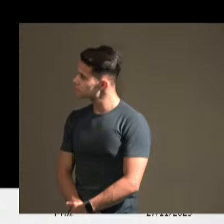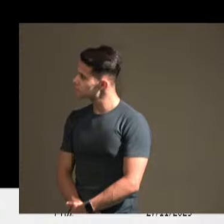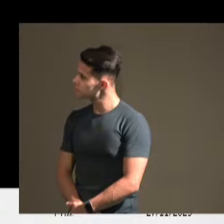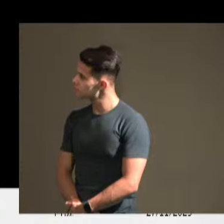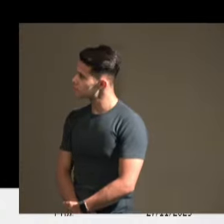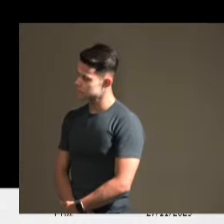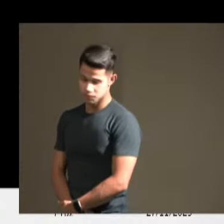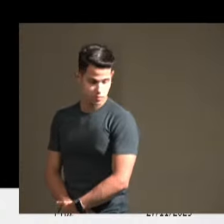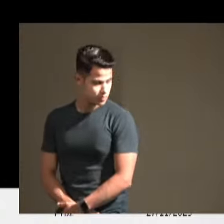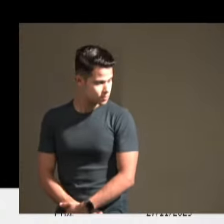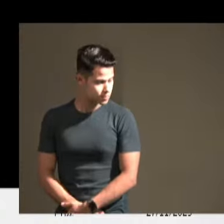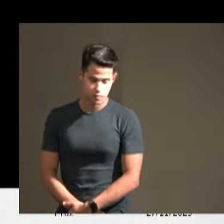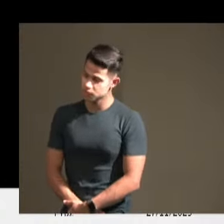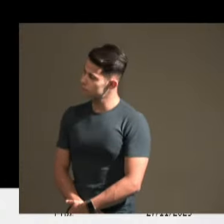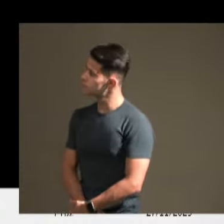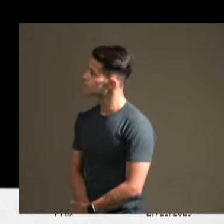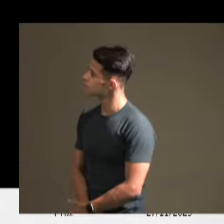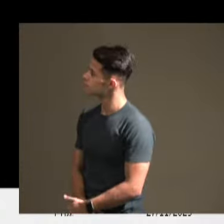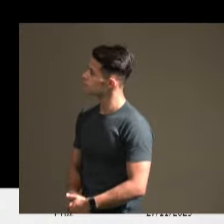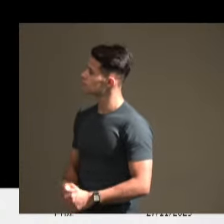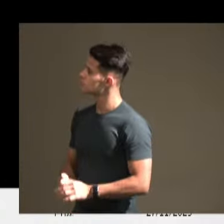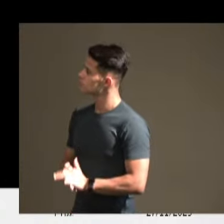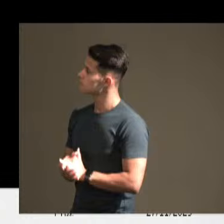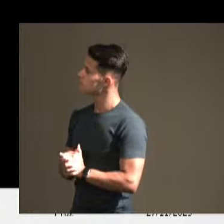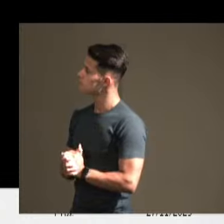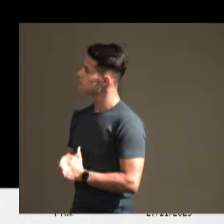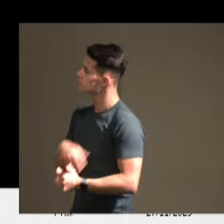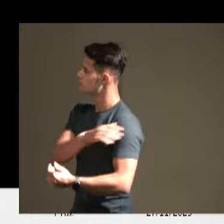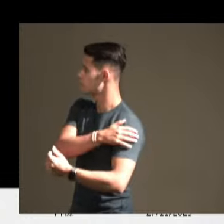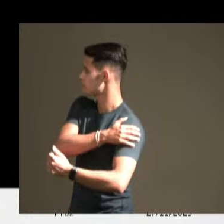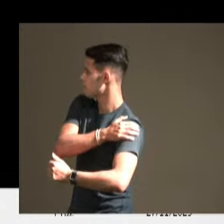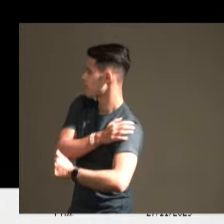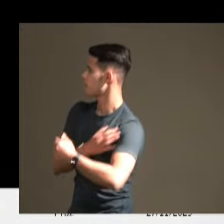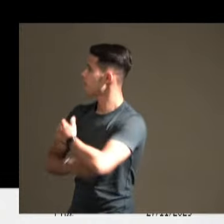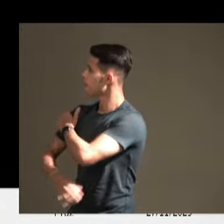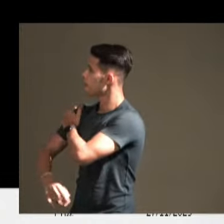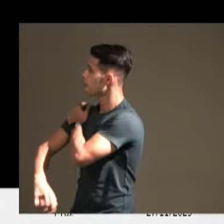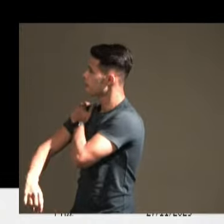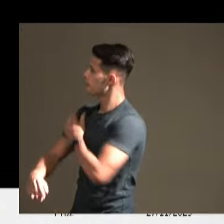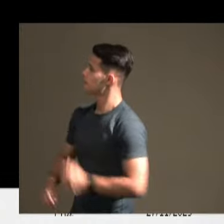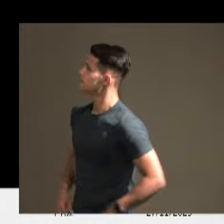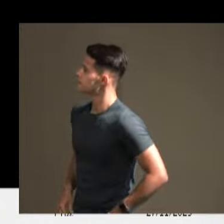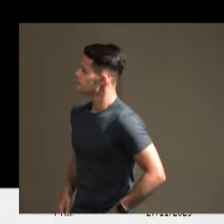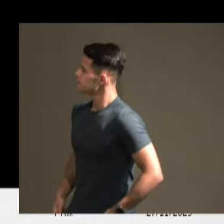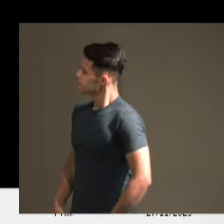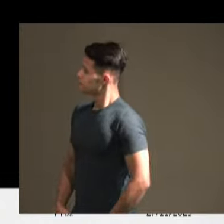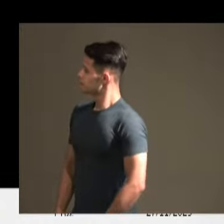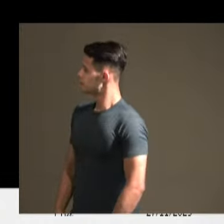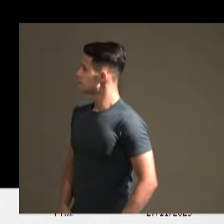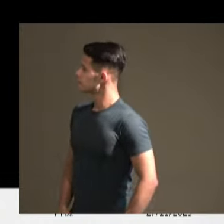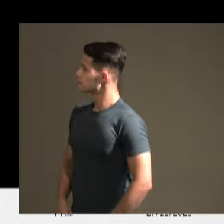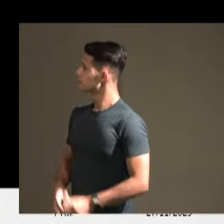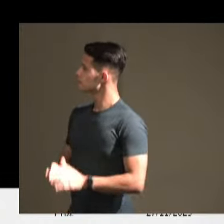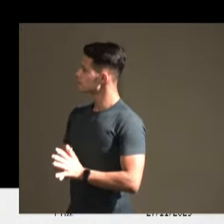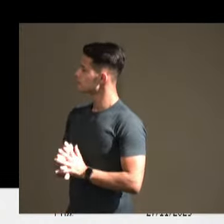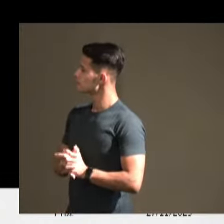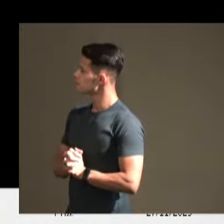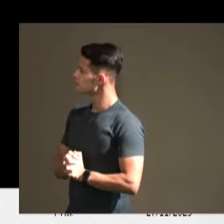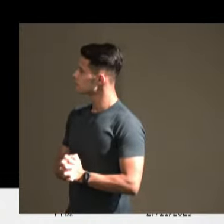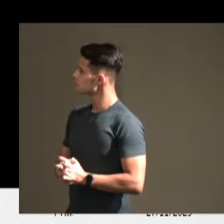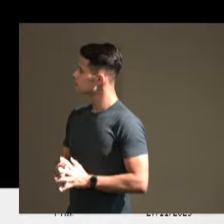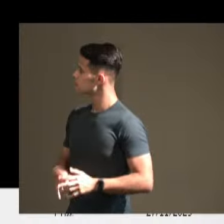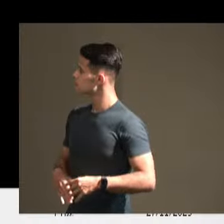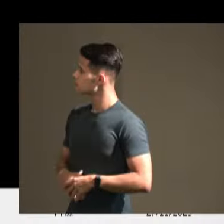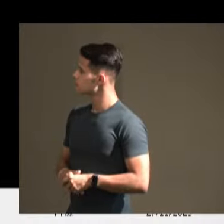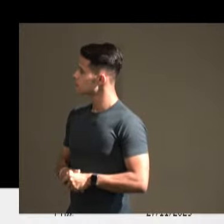cores branca e verde. Um trabalho em conjunto que envolve 27 ministérios. O homem com bengala guia, a mulher em cadeira de rodas e a